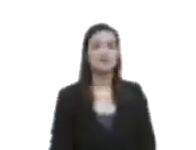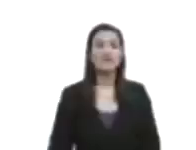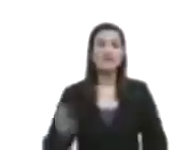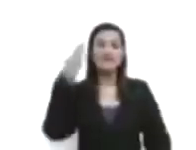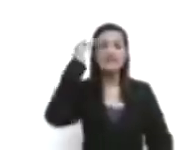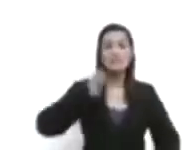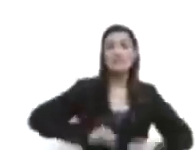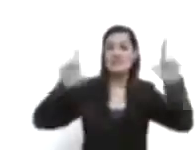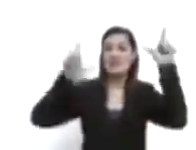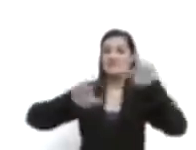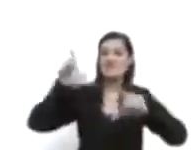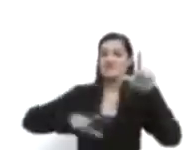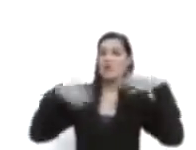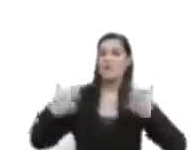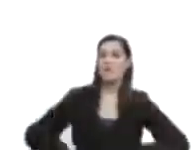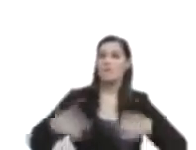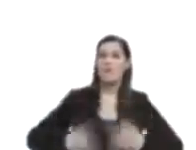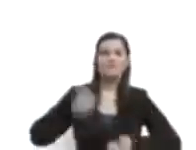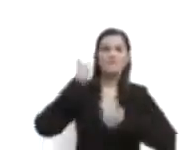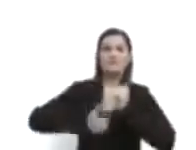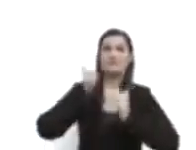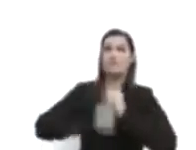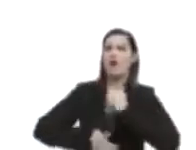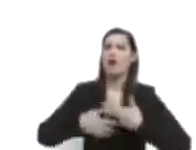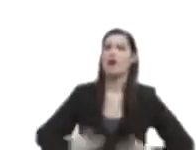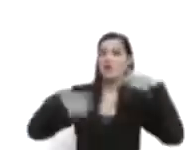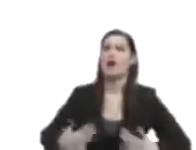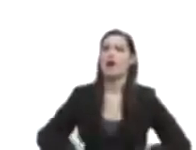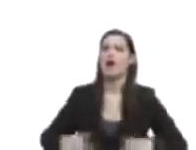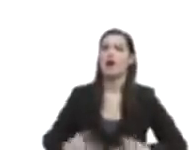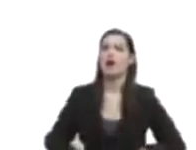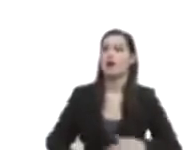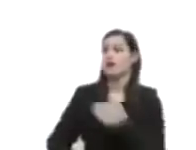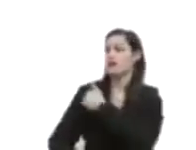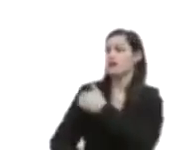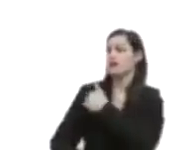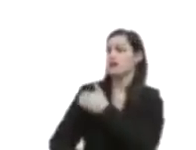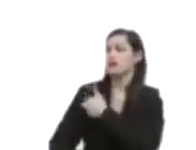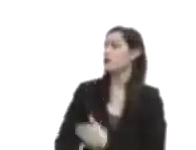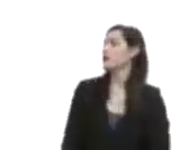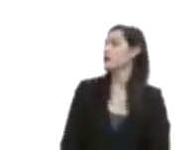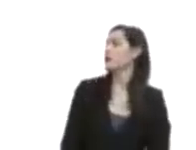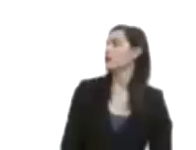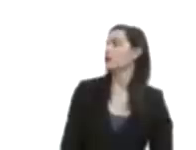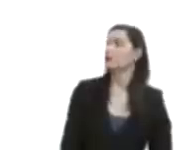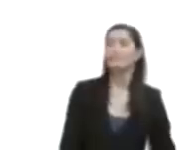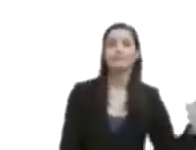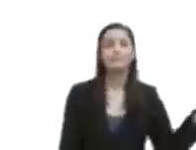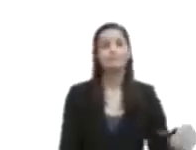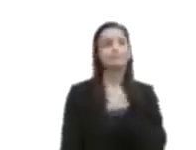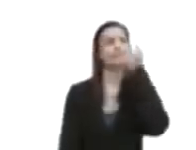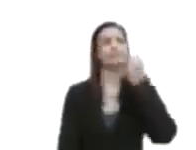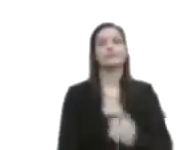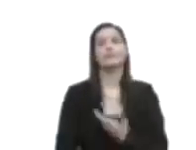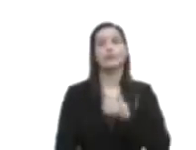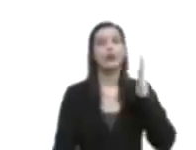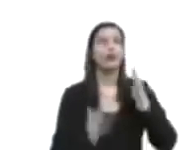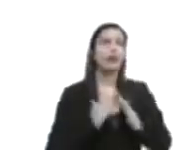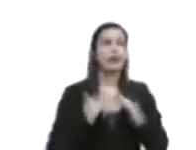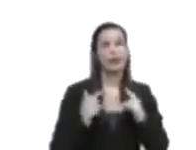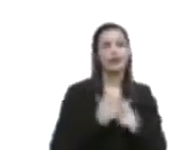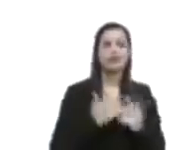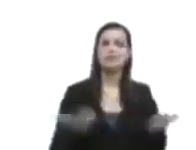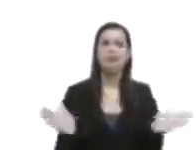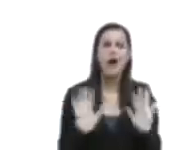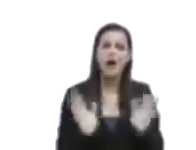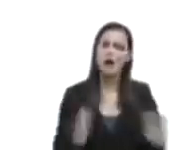e está o churrasco comendo, e está uma delícia, tem culto, e acabou a festa. Irmão, vamos fazer como Davi,